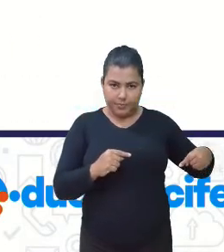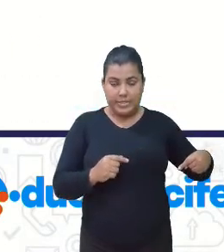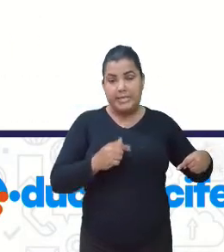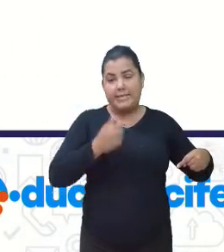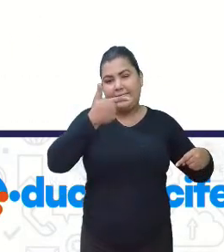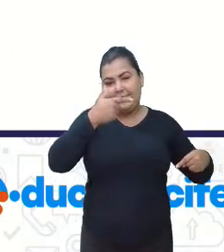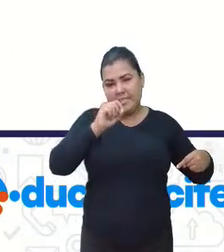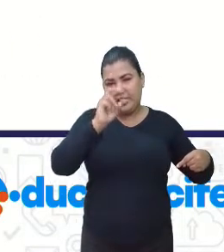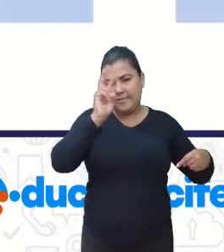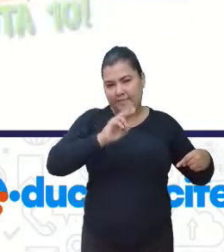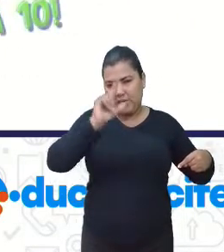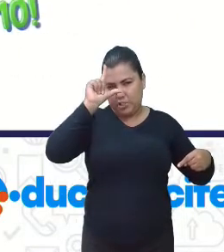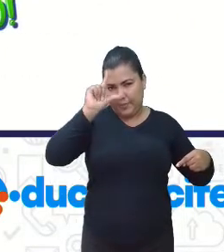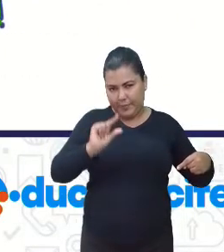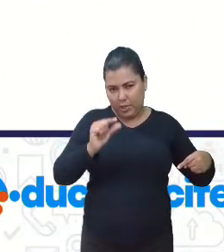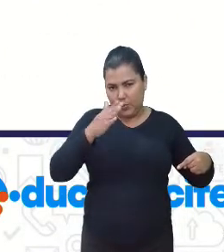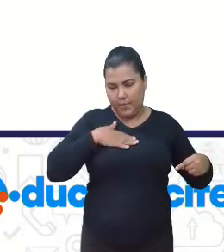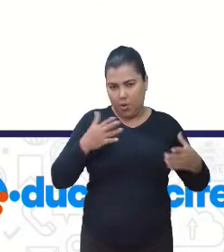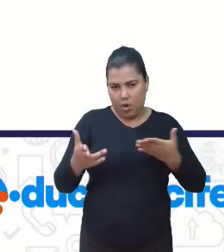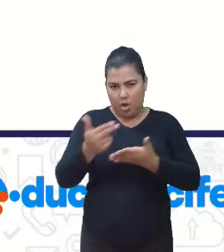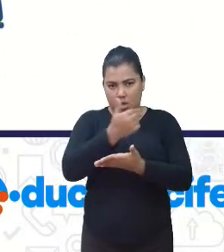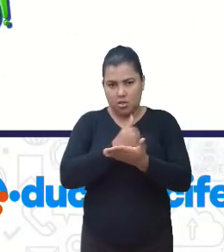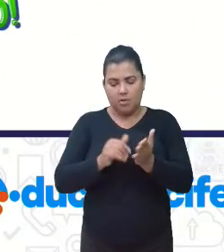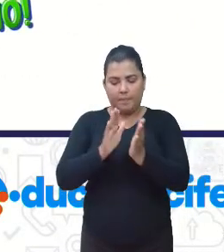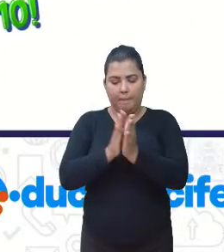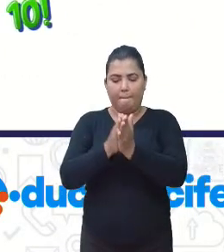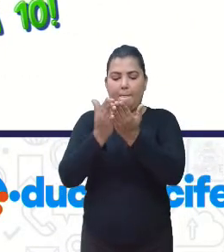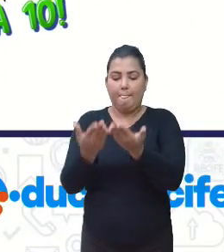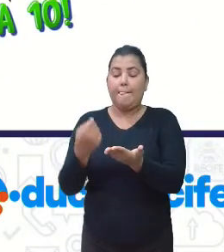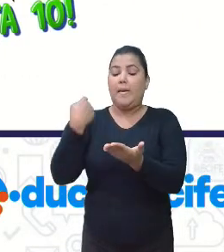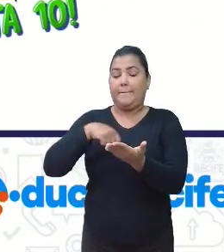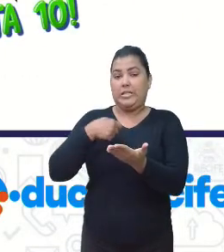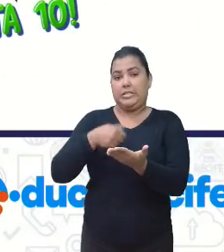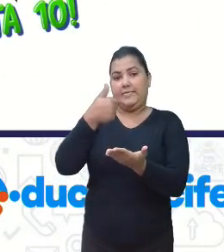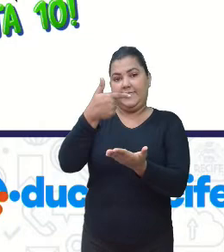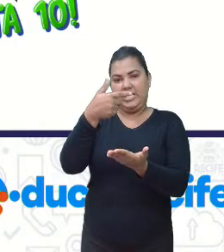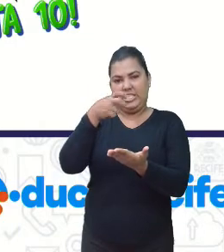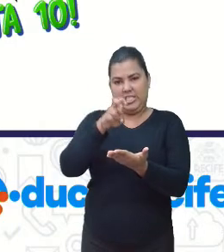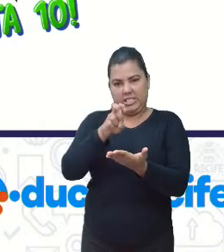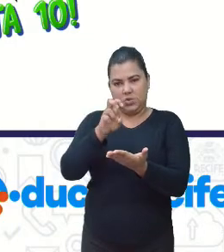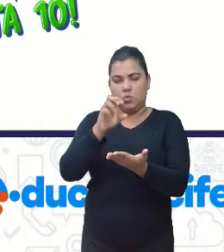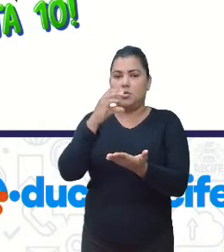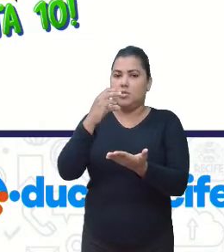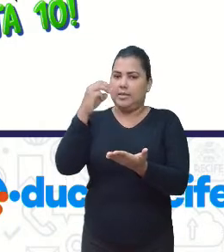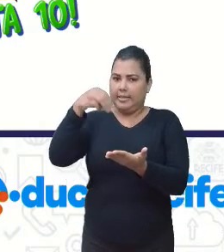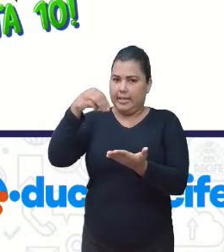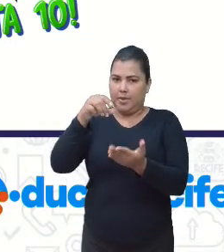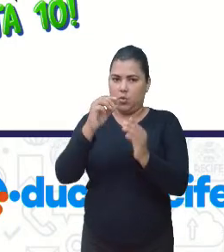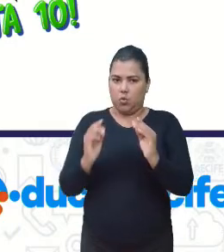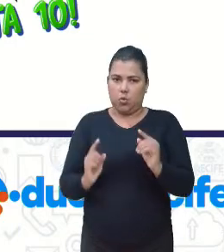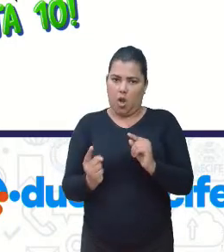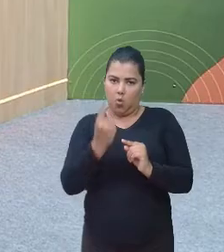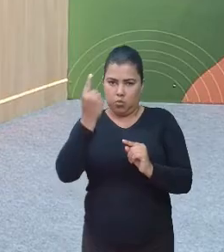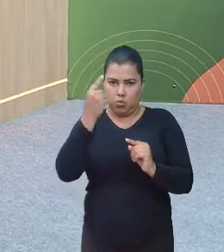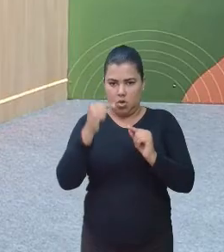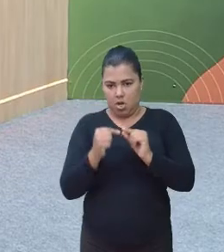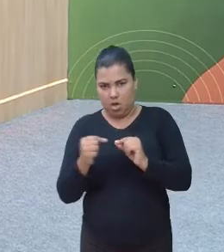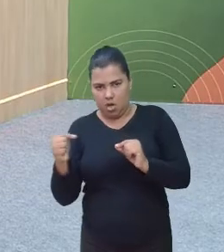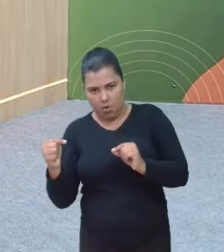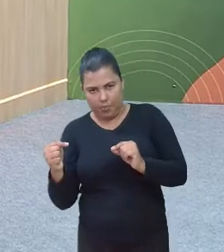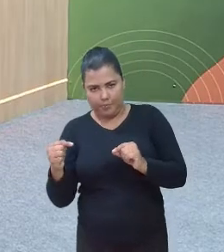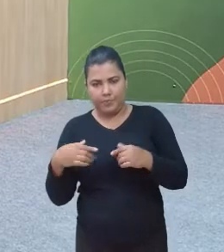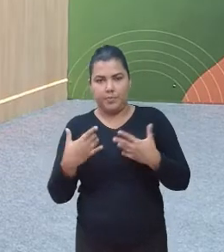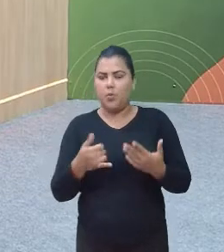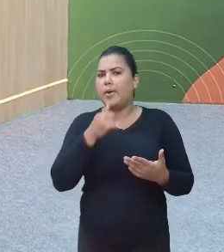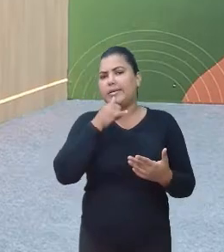vezes menor em meu caderno, ela precisa ter 25 centímetros em cada uma das suas dimensões, tá certo? Eu peguei um